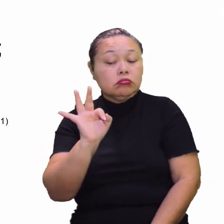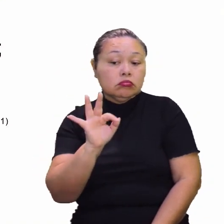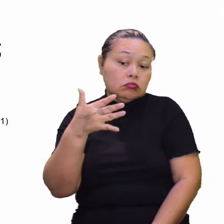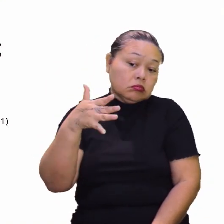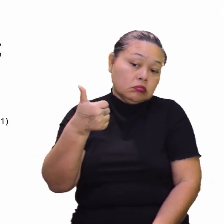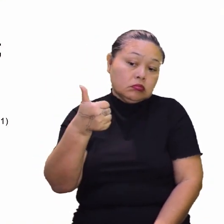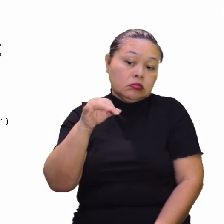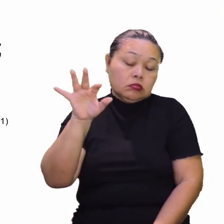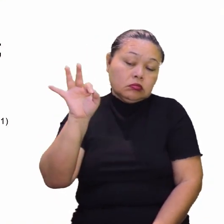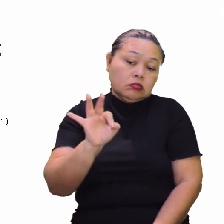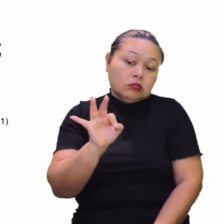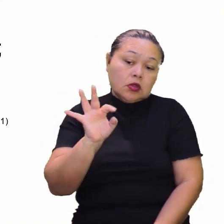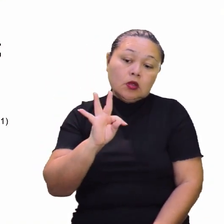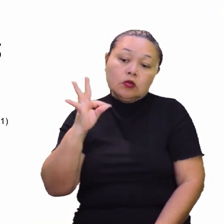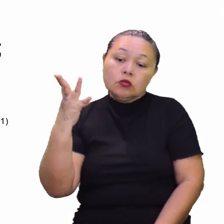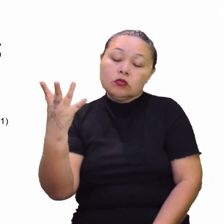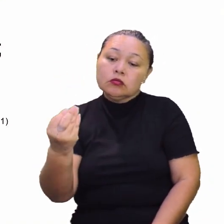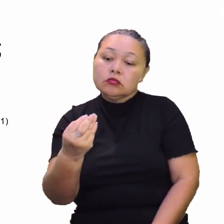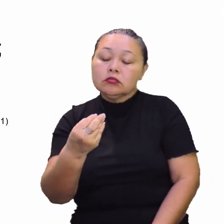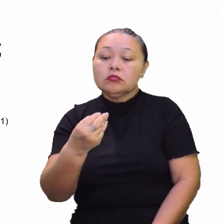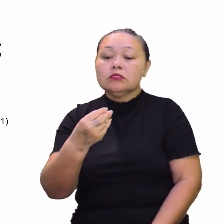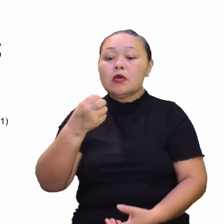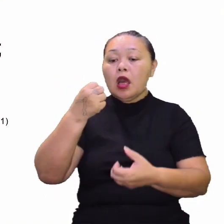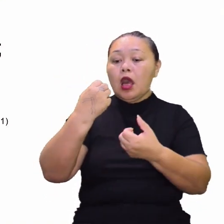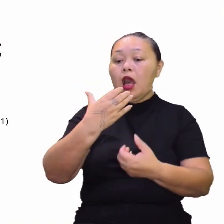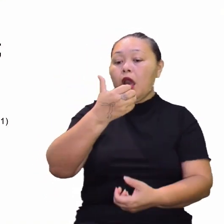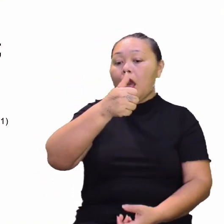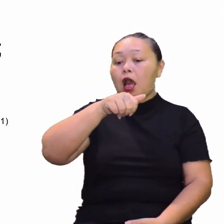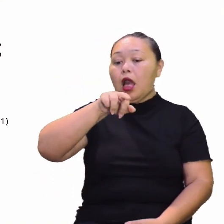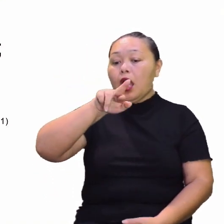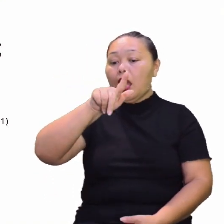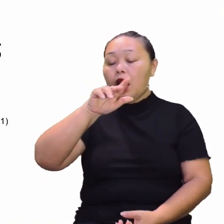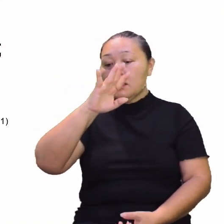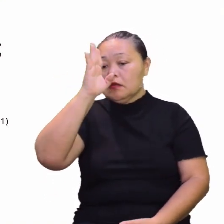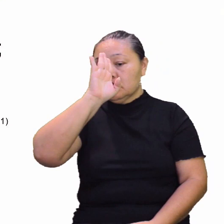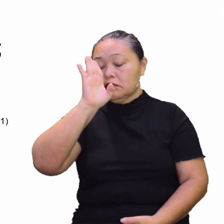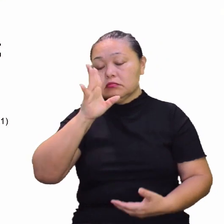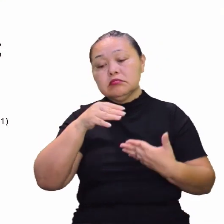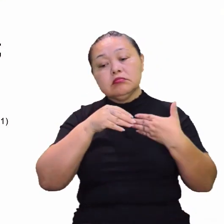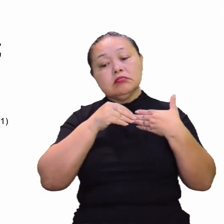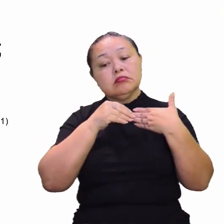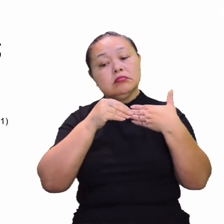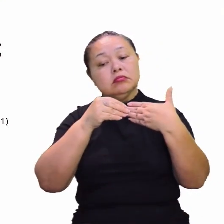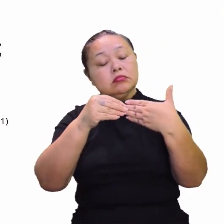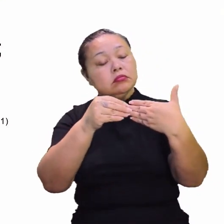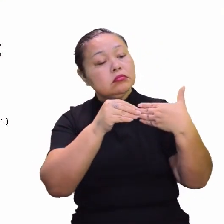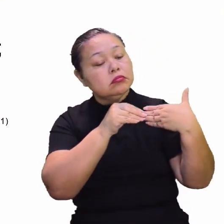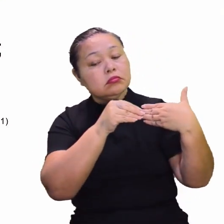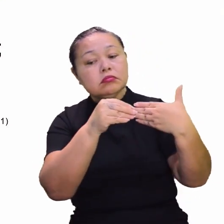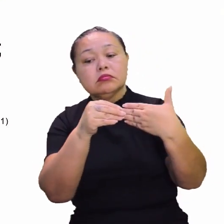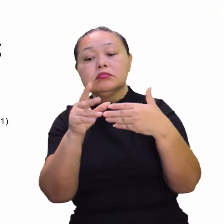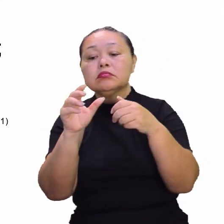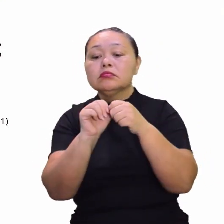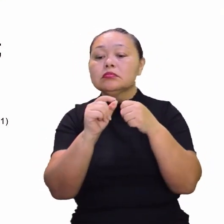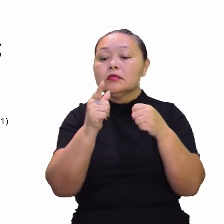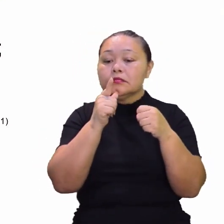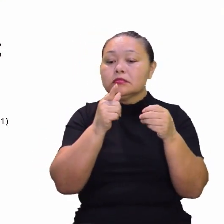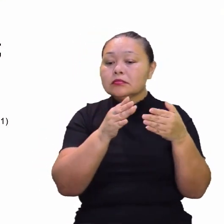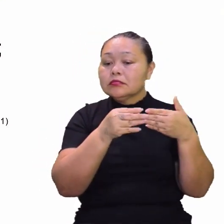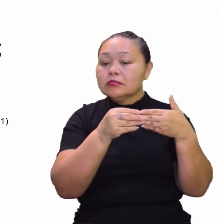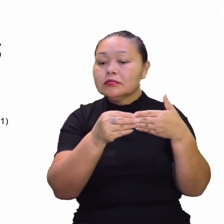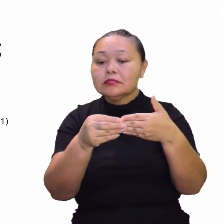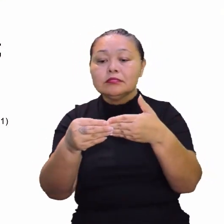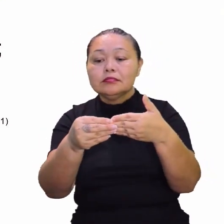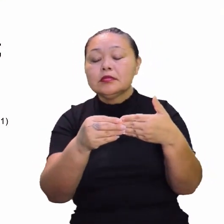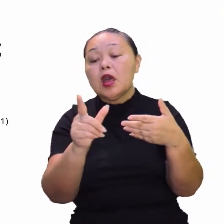de 7% até 10%, de todas as cargas brasileiras são transportadas por hidrovia. É